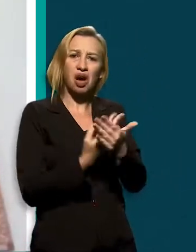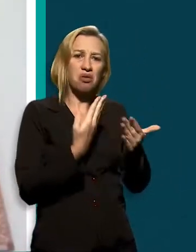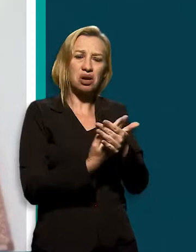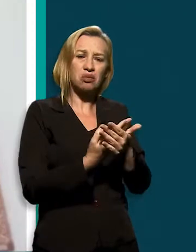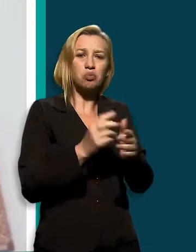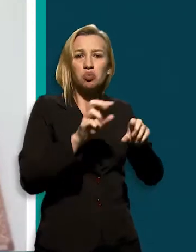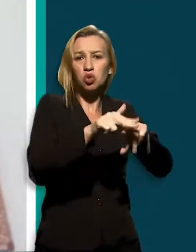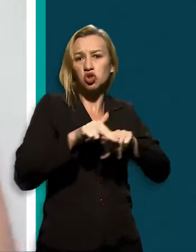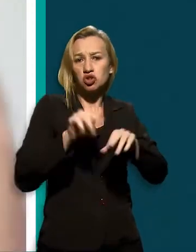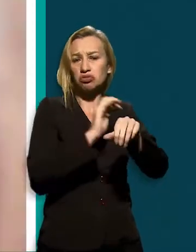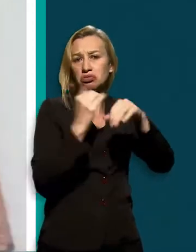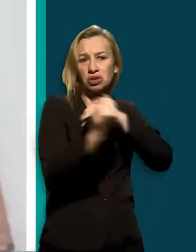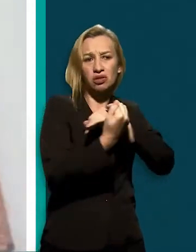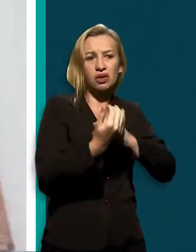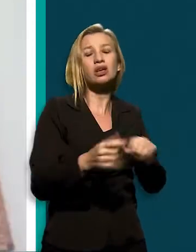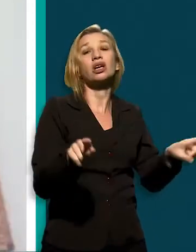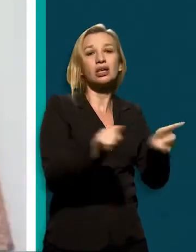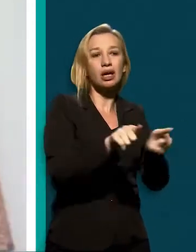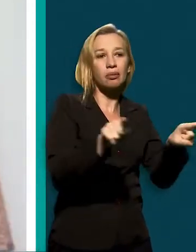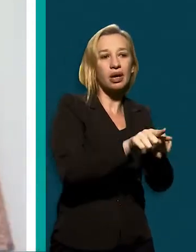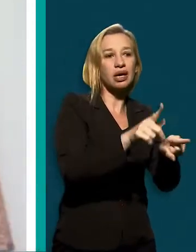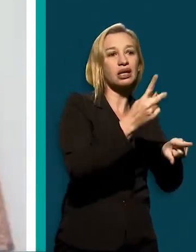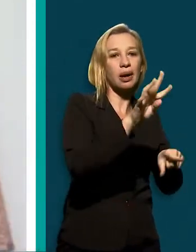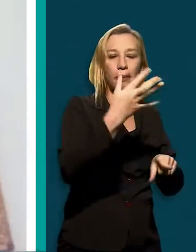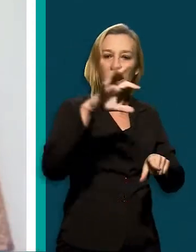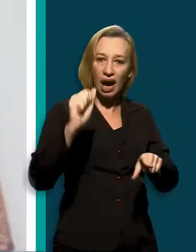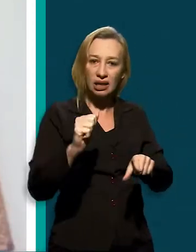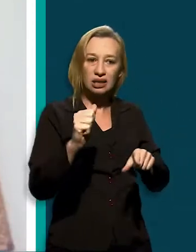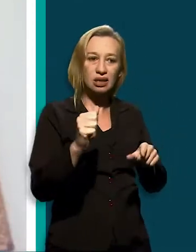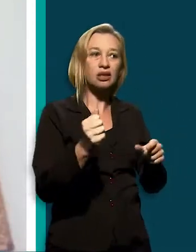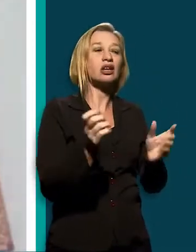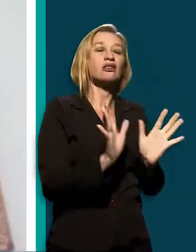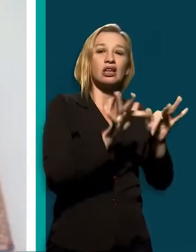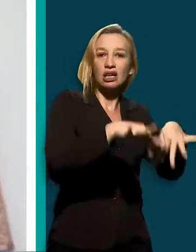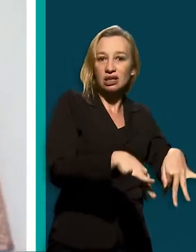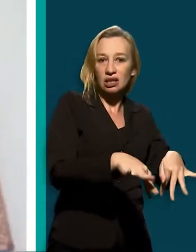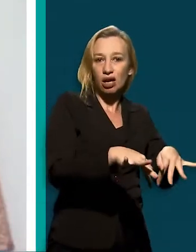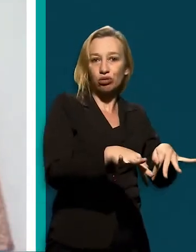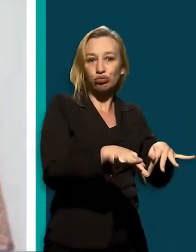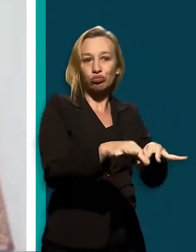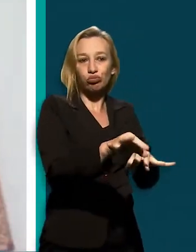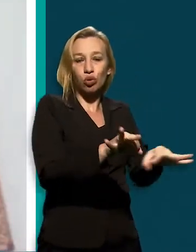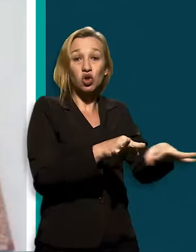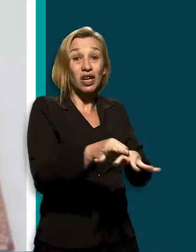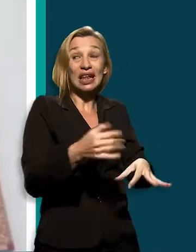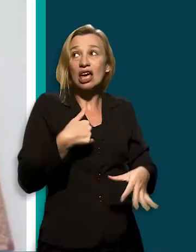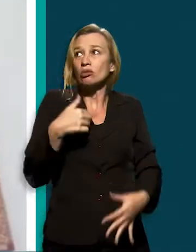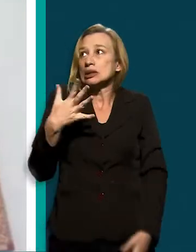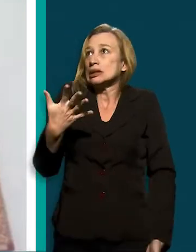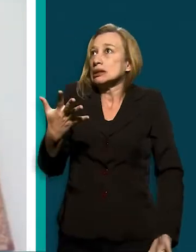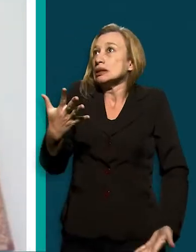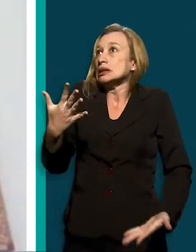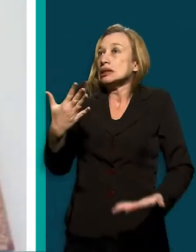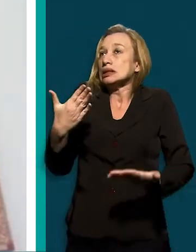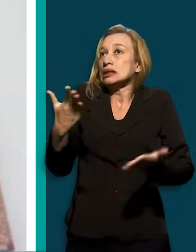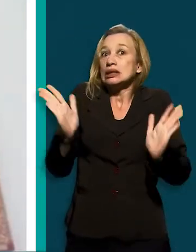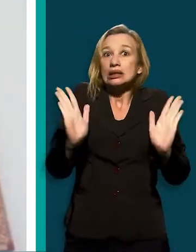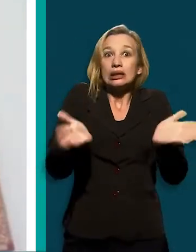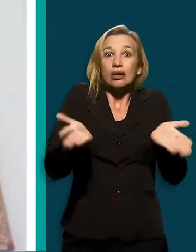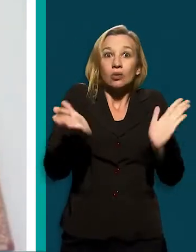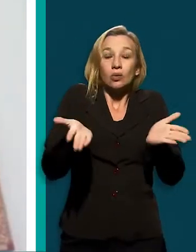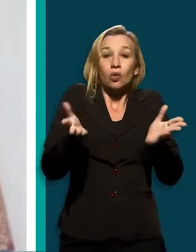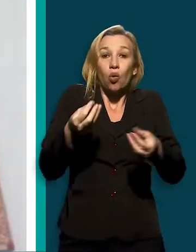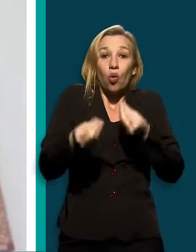da coronavírus e na praça também foi suspenso o projeto. E eu me vi, e agora? Como é que a